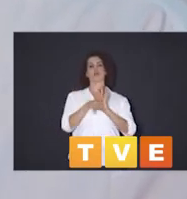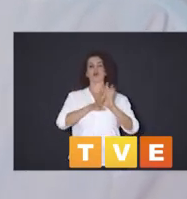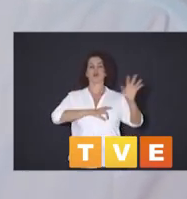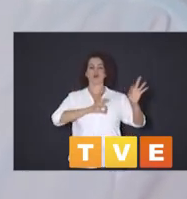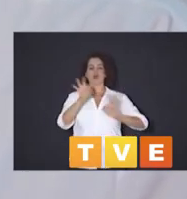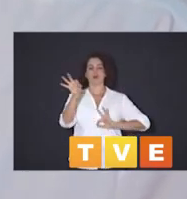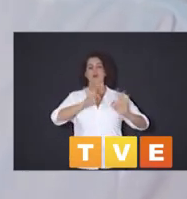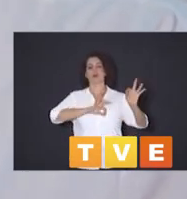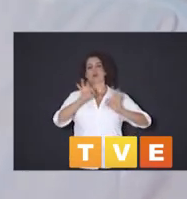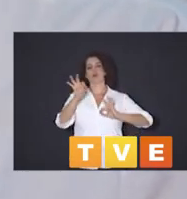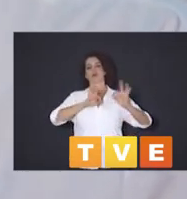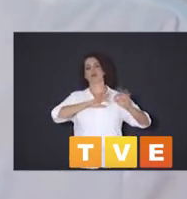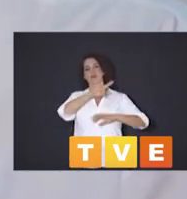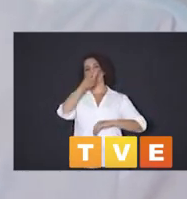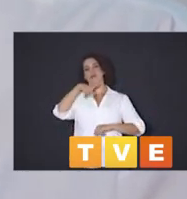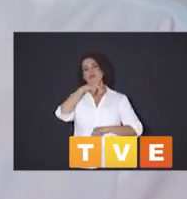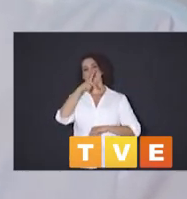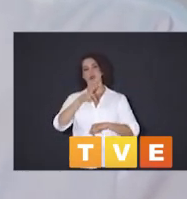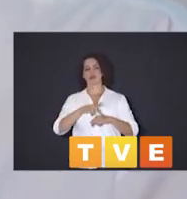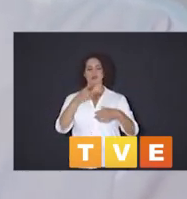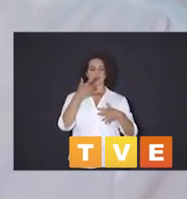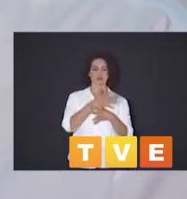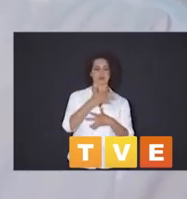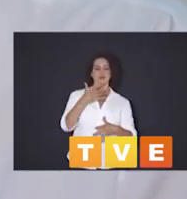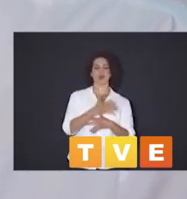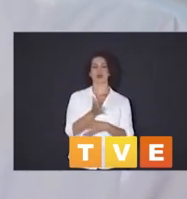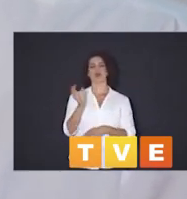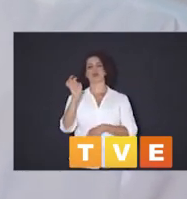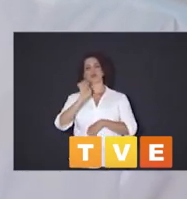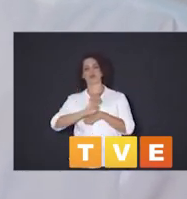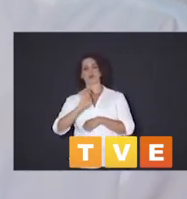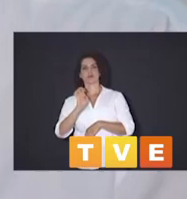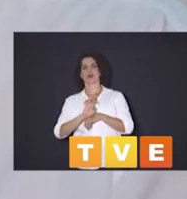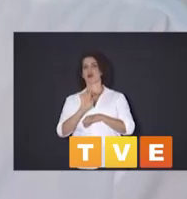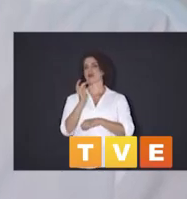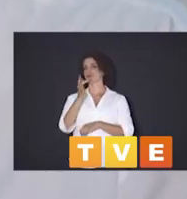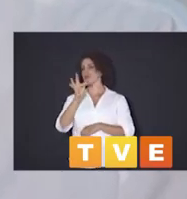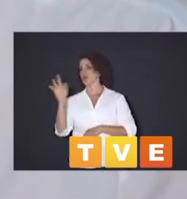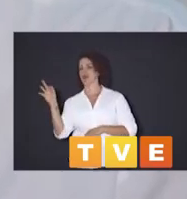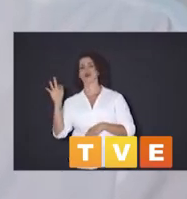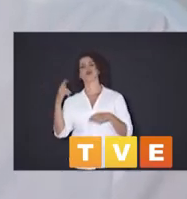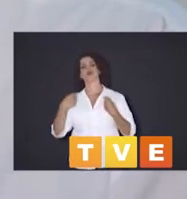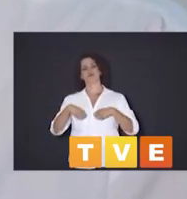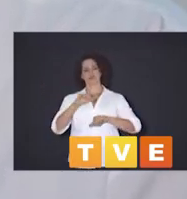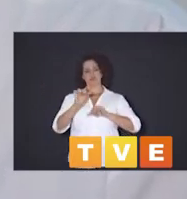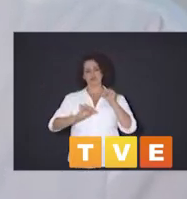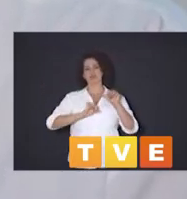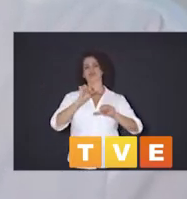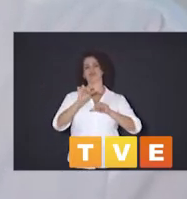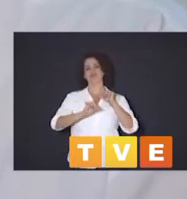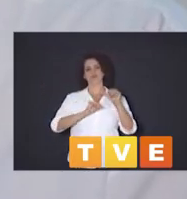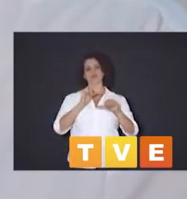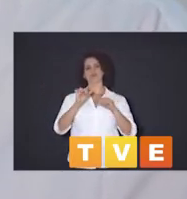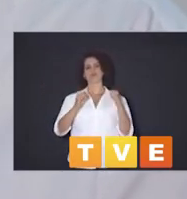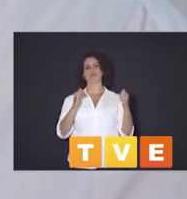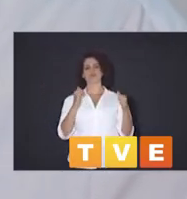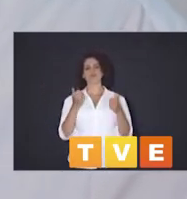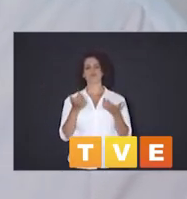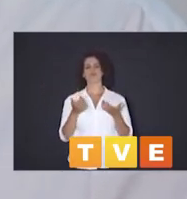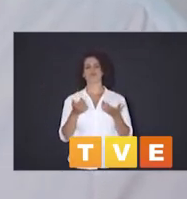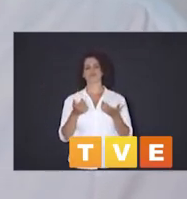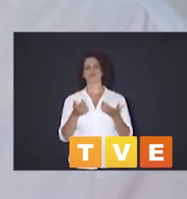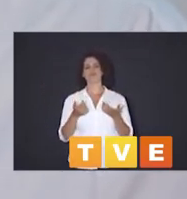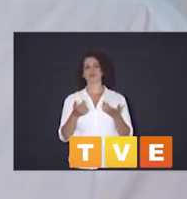cidade no estado o governo federal tem que ter uma mudança de paradigma e na